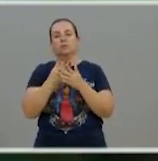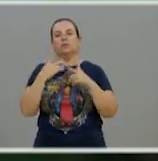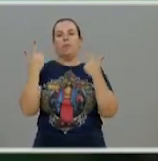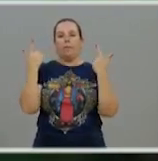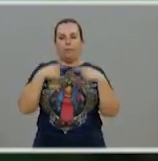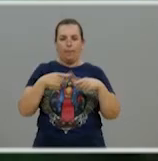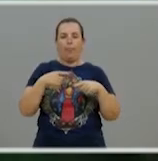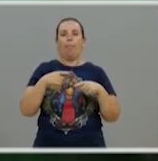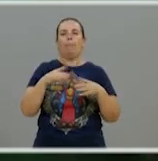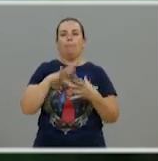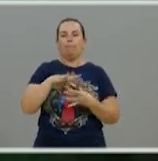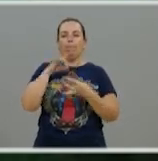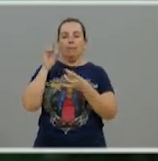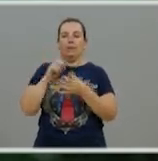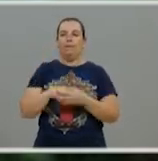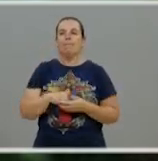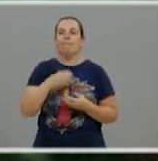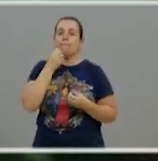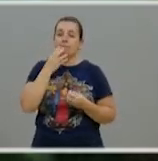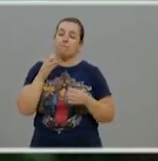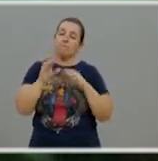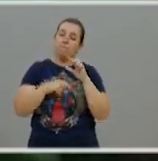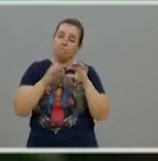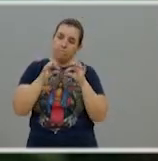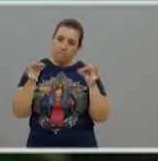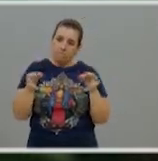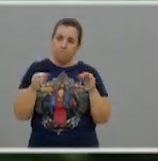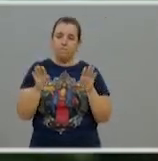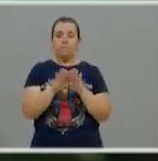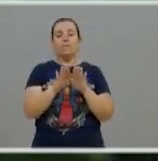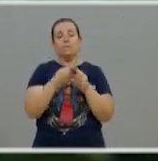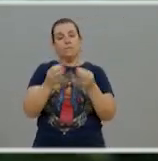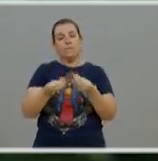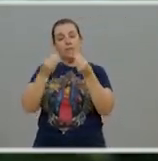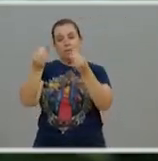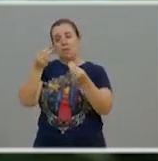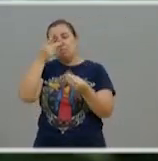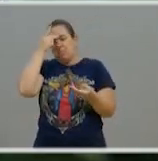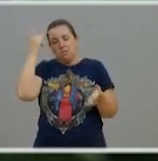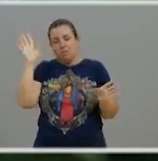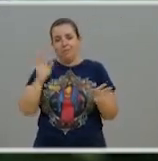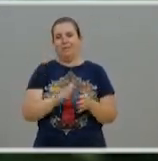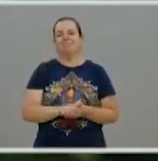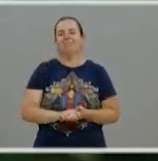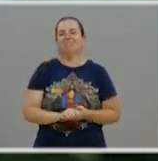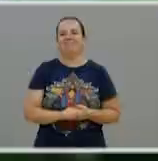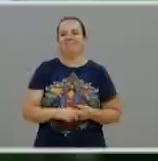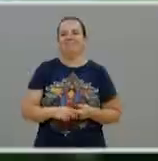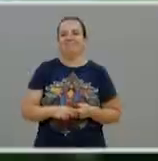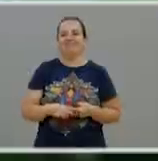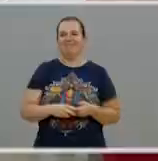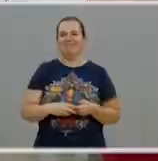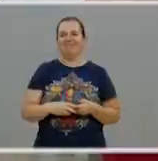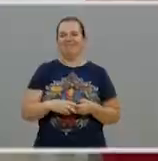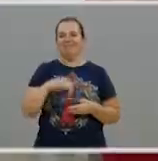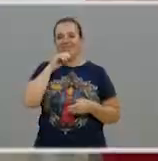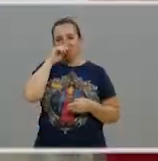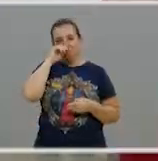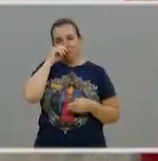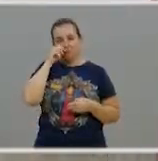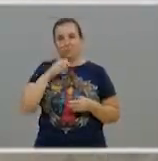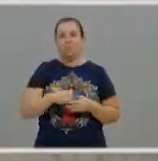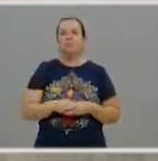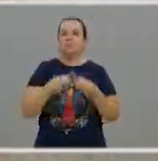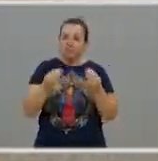e demônios. Eu diria um bom presente para você e de você dar para alguém. Concorda? Então vamos presentear